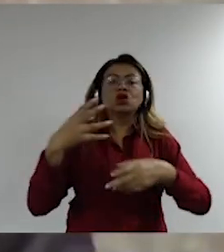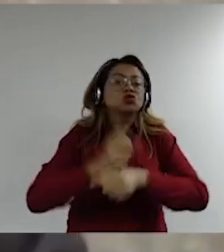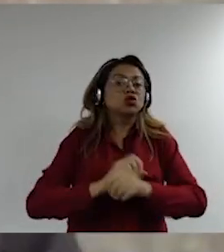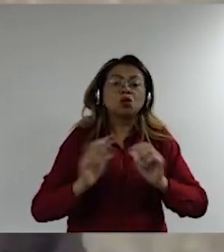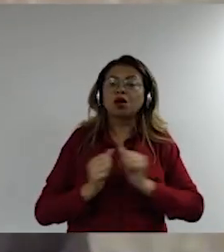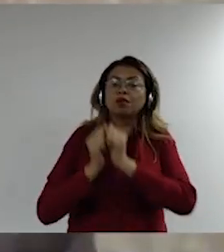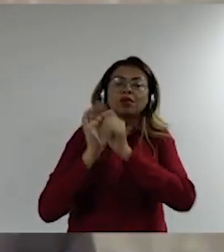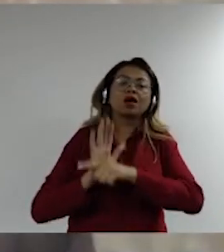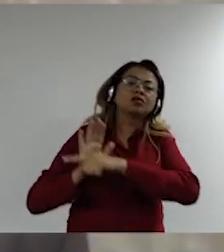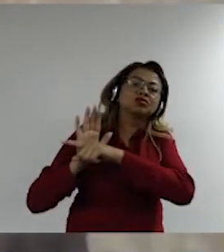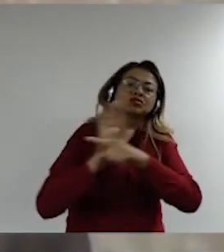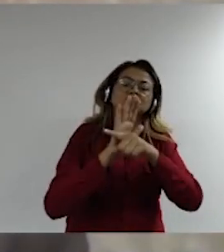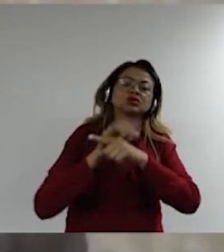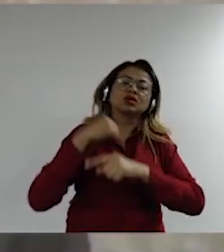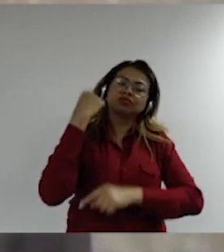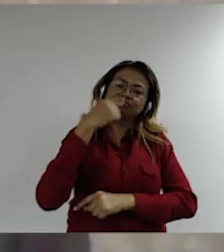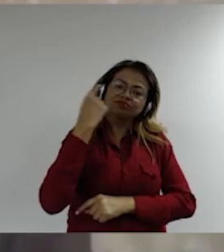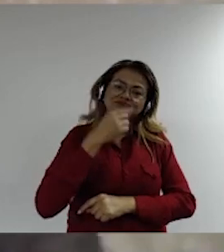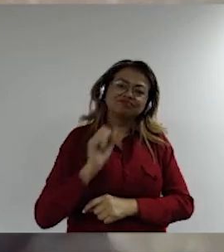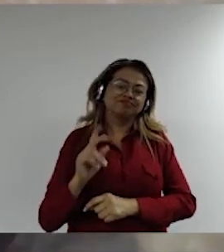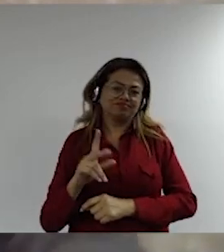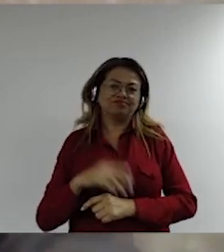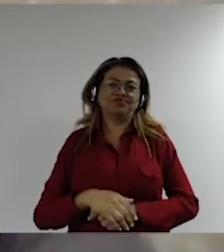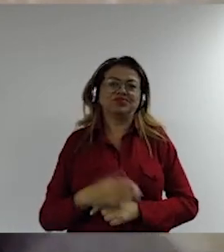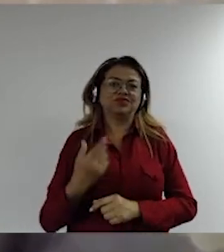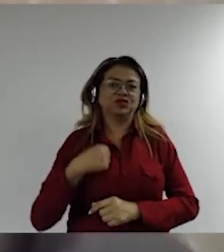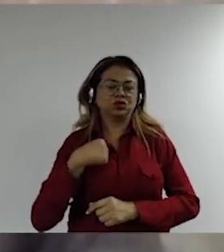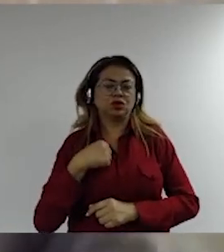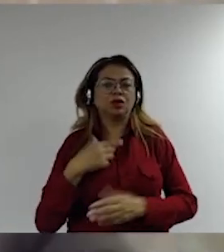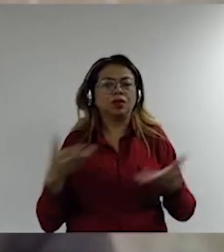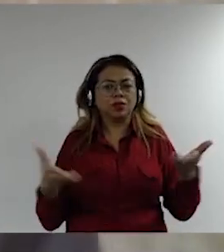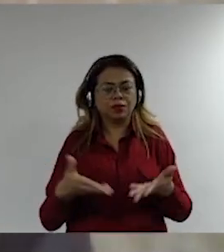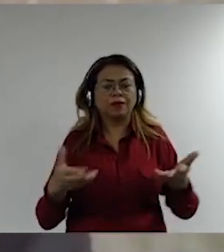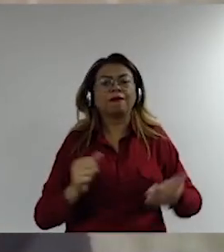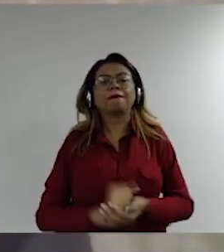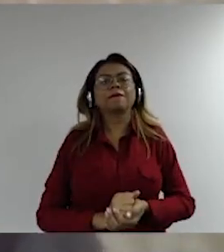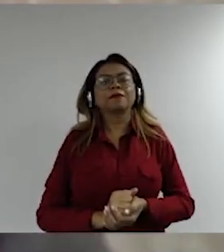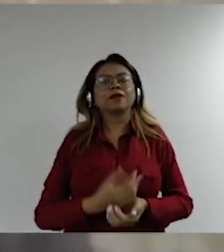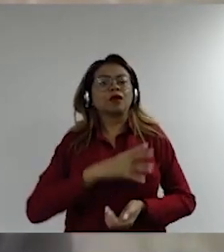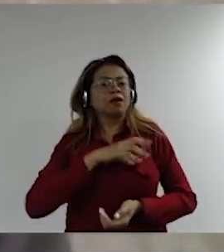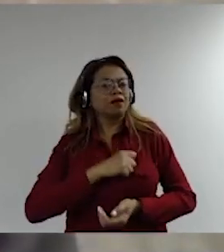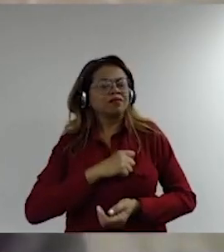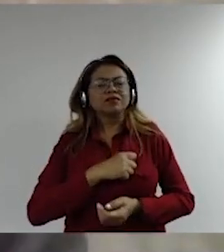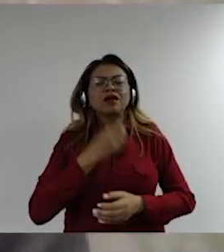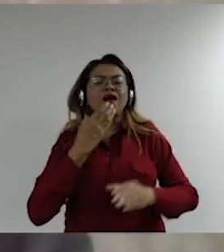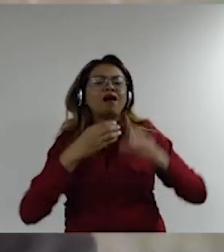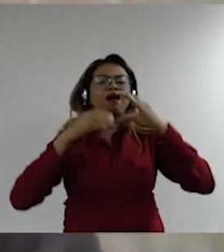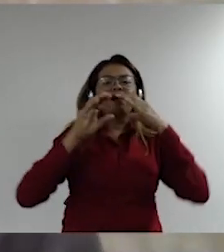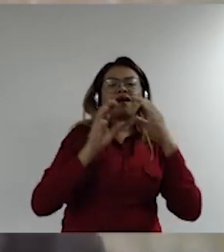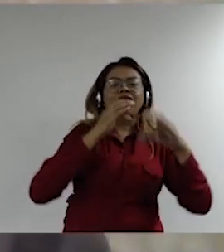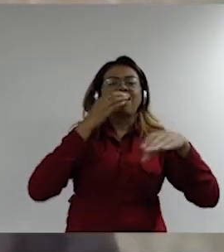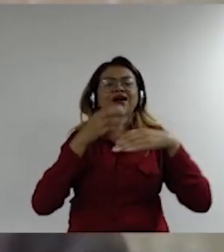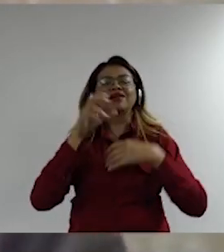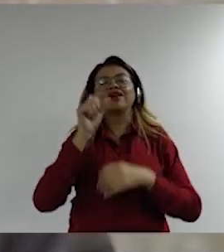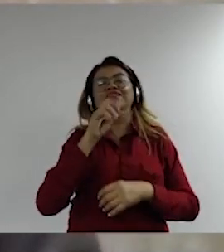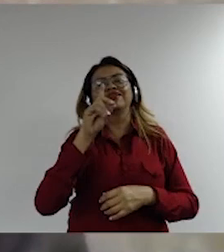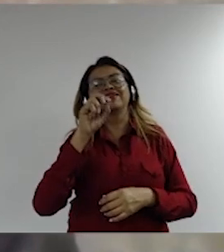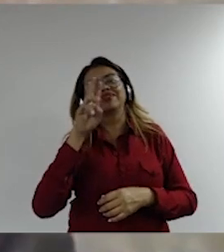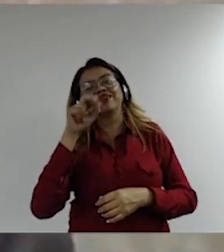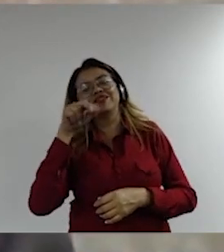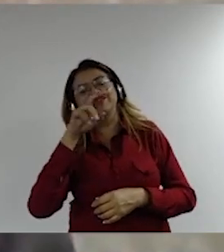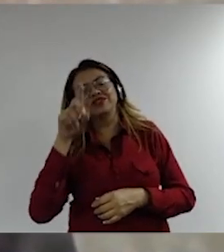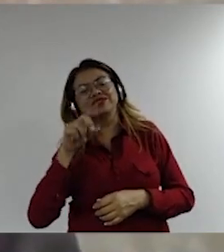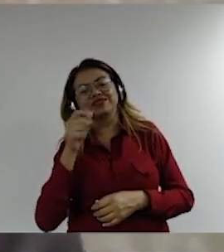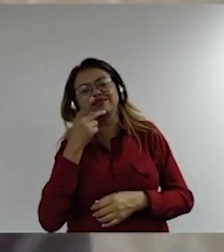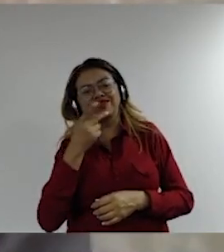para ajudar a advocacia, né? E eu até gostaria até de cantar aqui como o Davanzo faz, mas eu não tenho